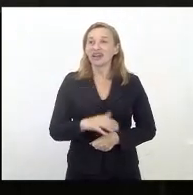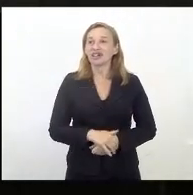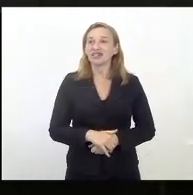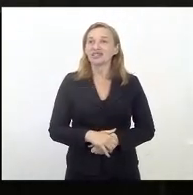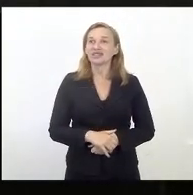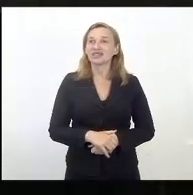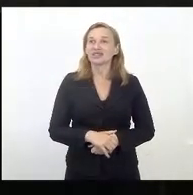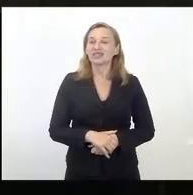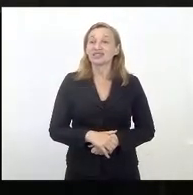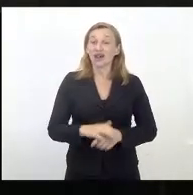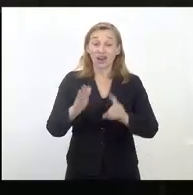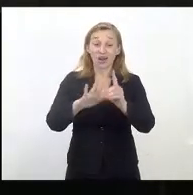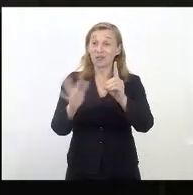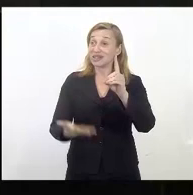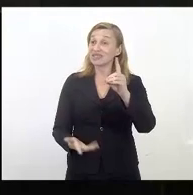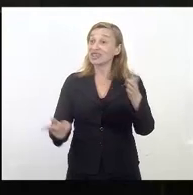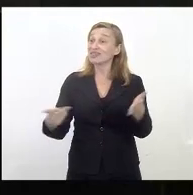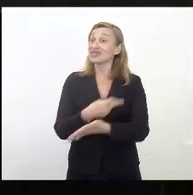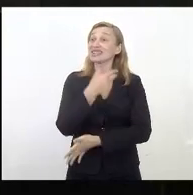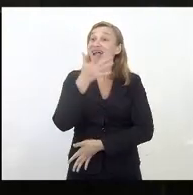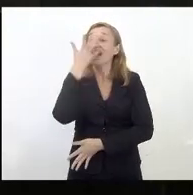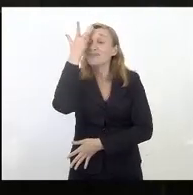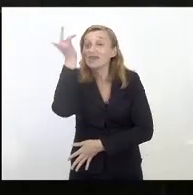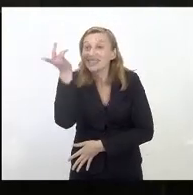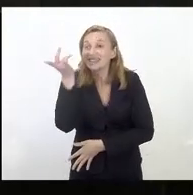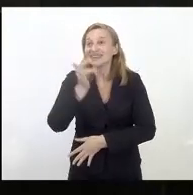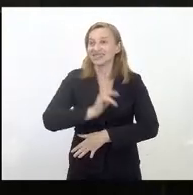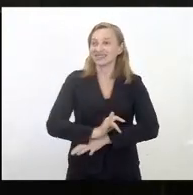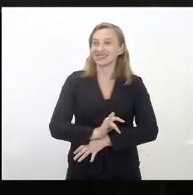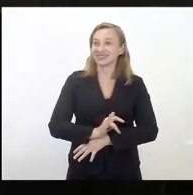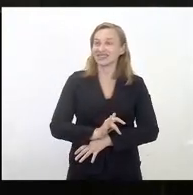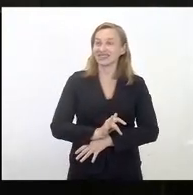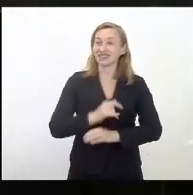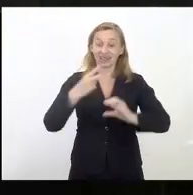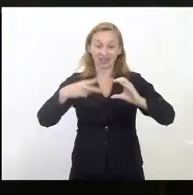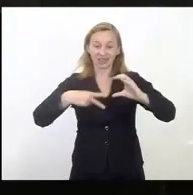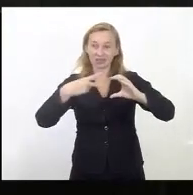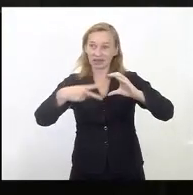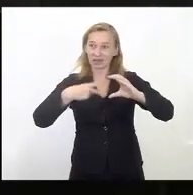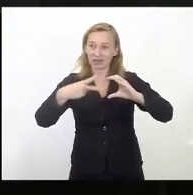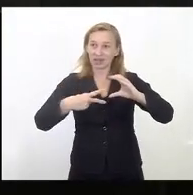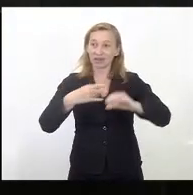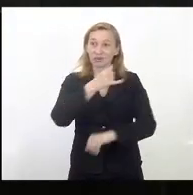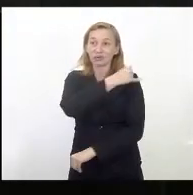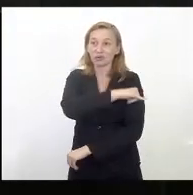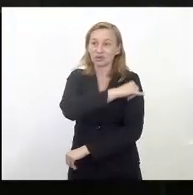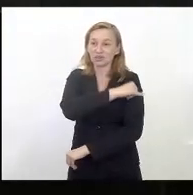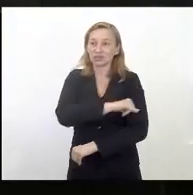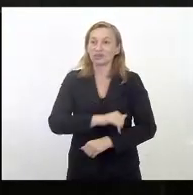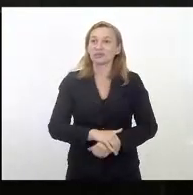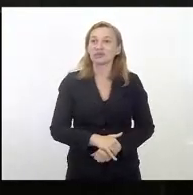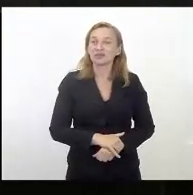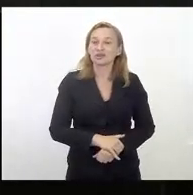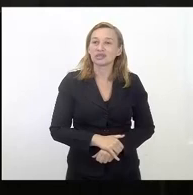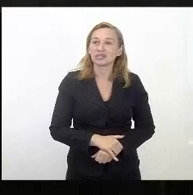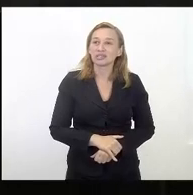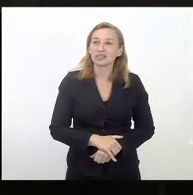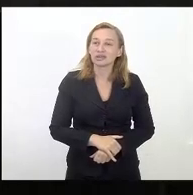com a homenagem que acontecerá amanhã na Câmara Municipal do Rio de Janeiro